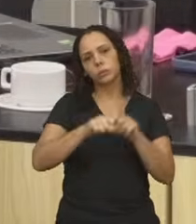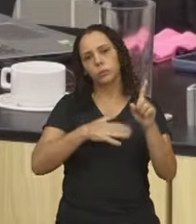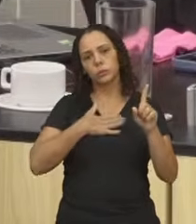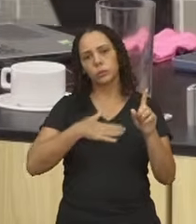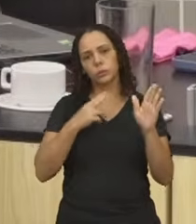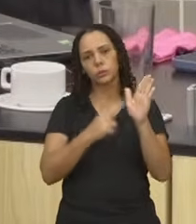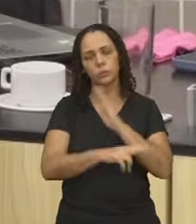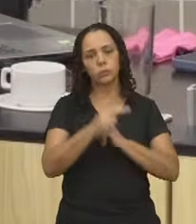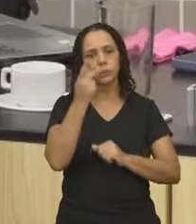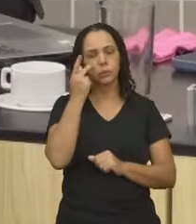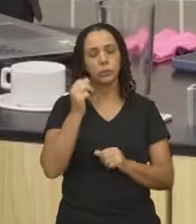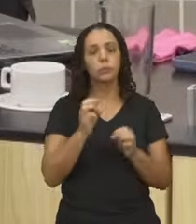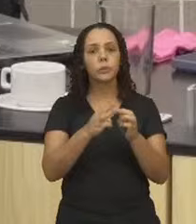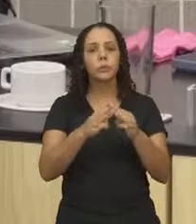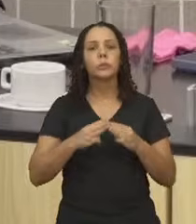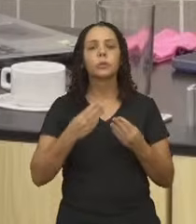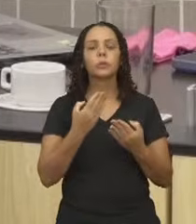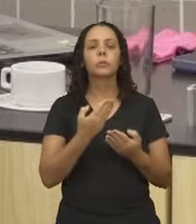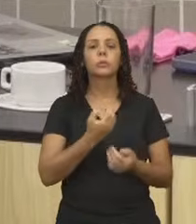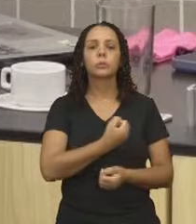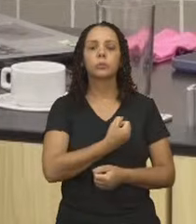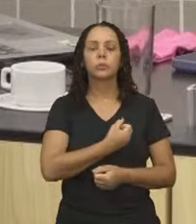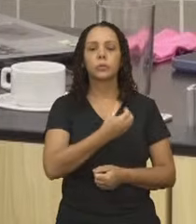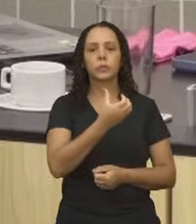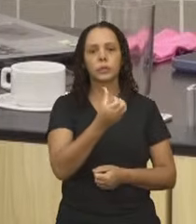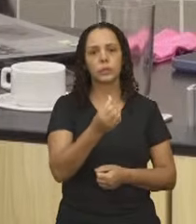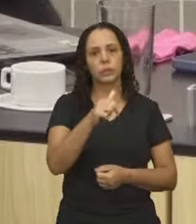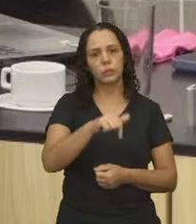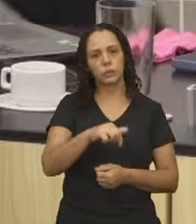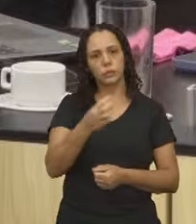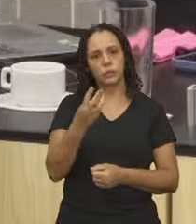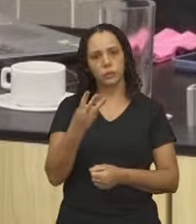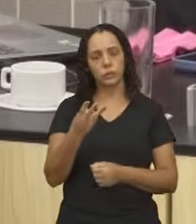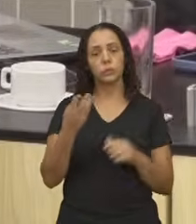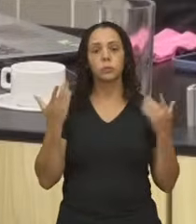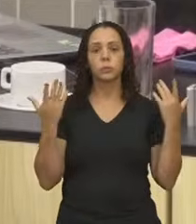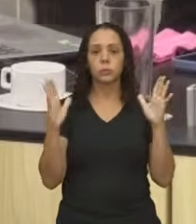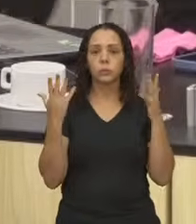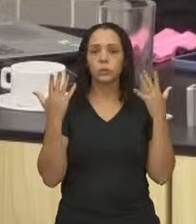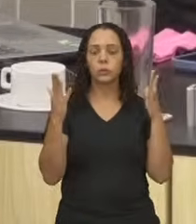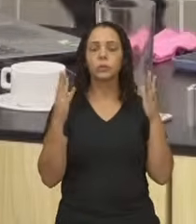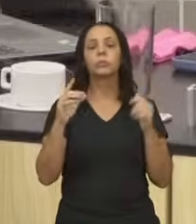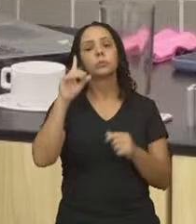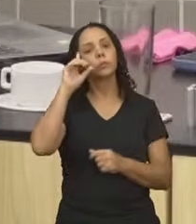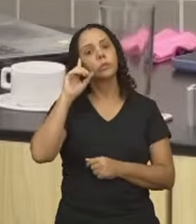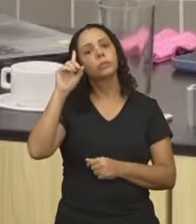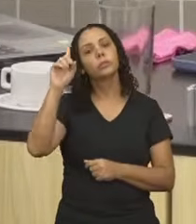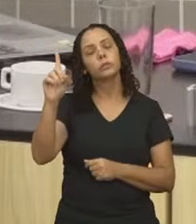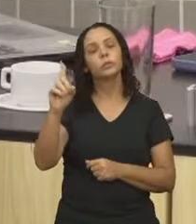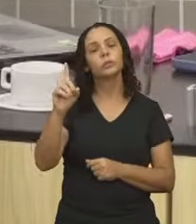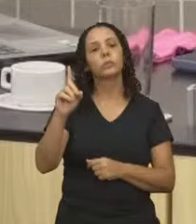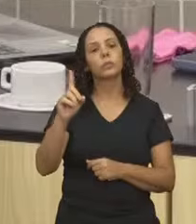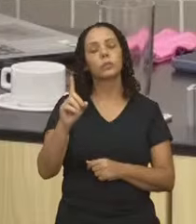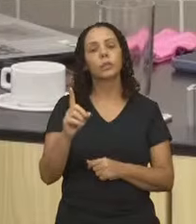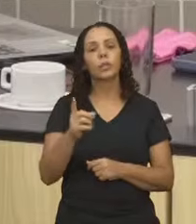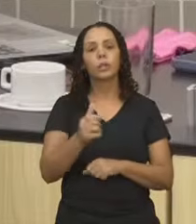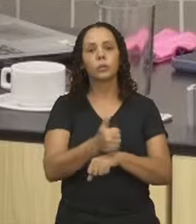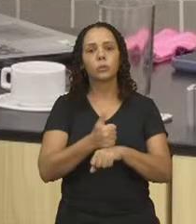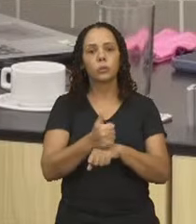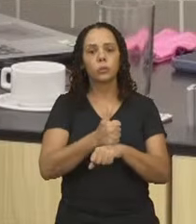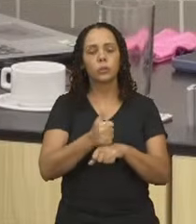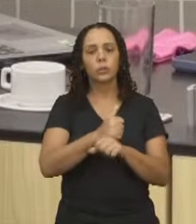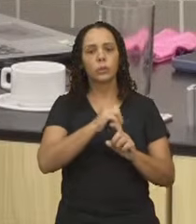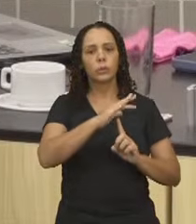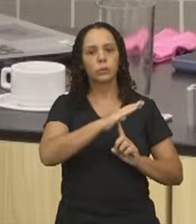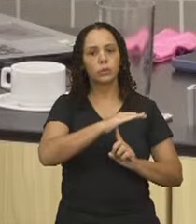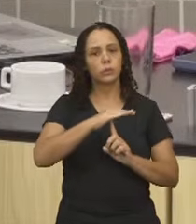Paulinho do Esporte. Moção número 673, moção comemorativa pelo transcurso do Dia do Feirante, 25